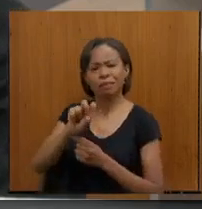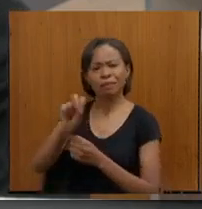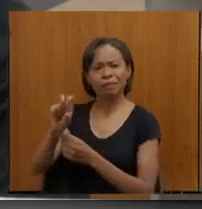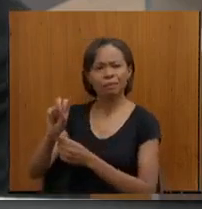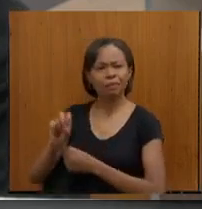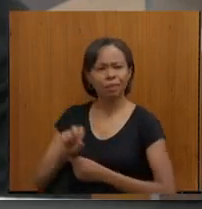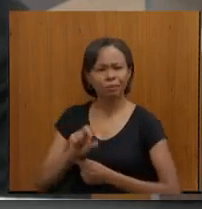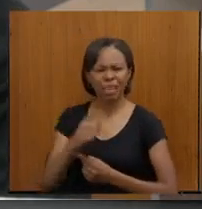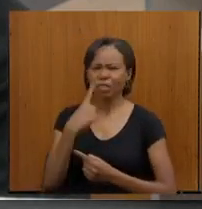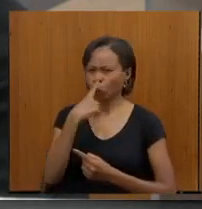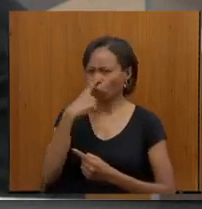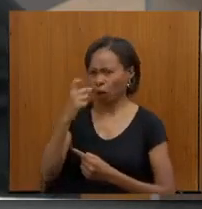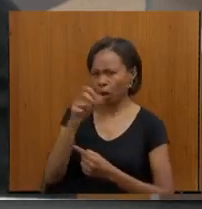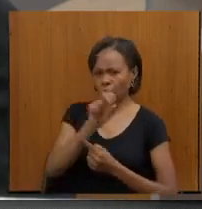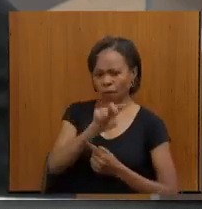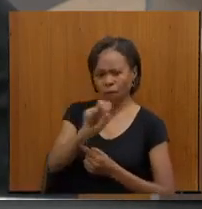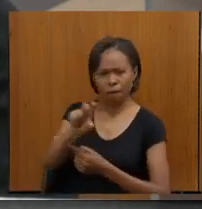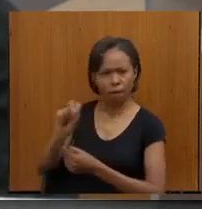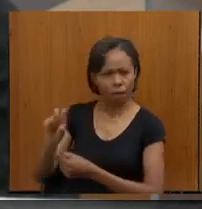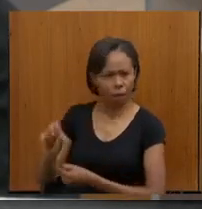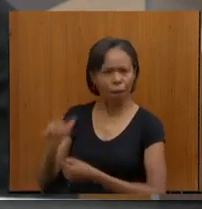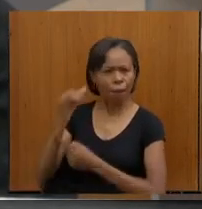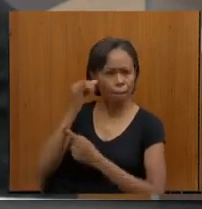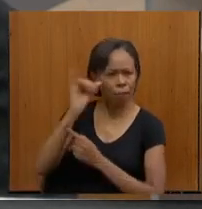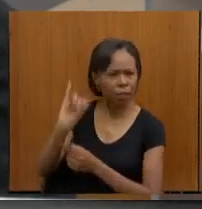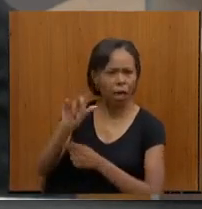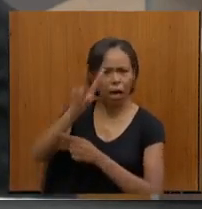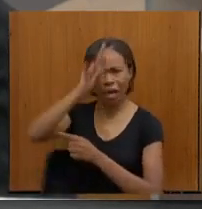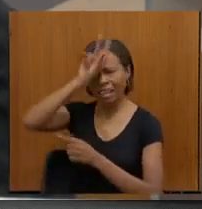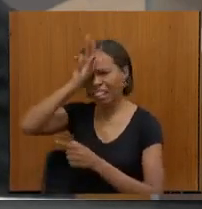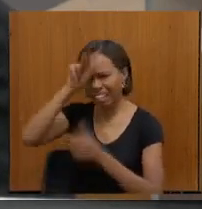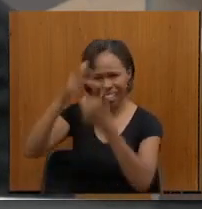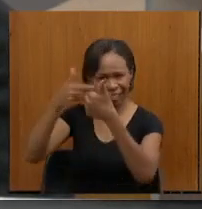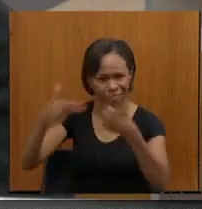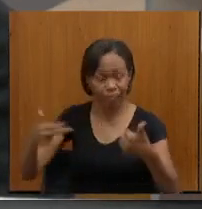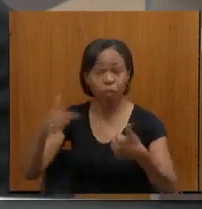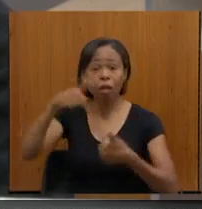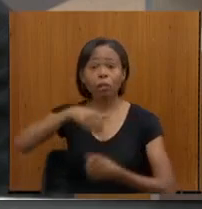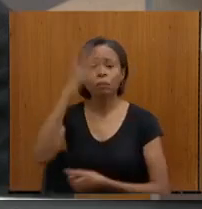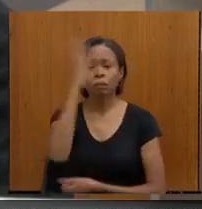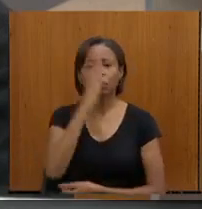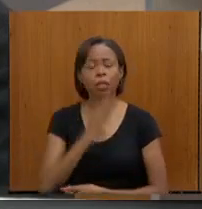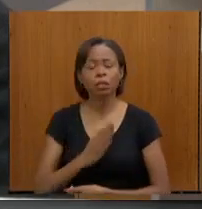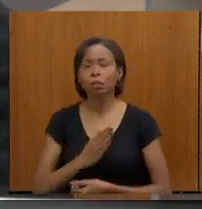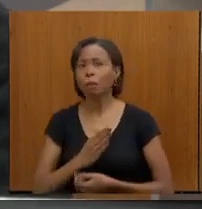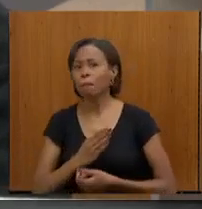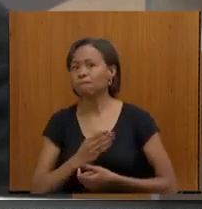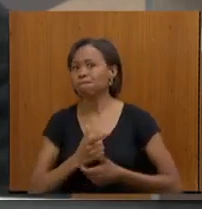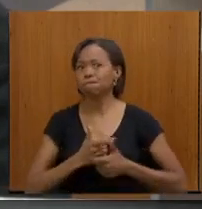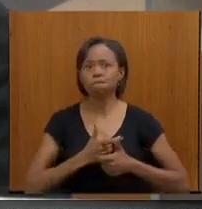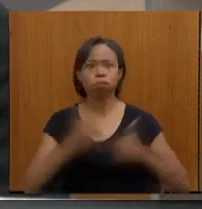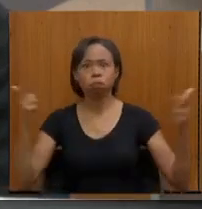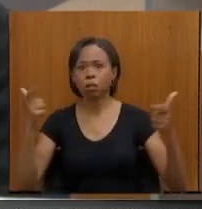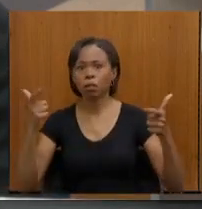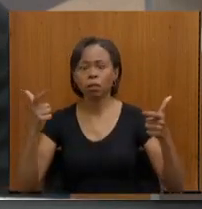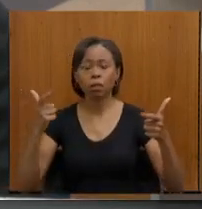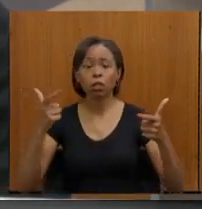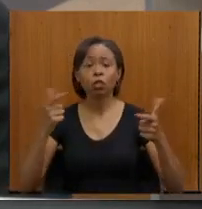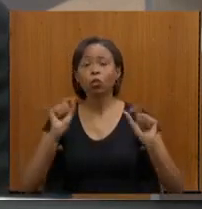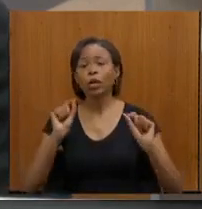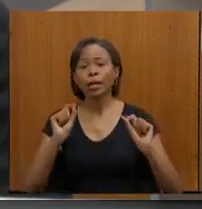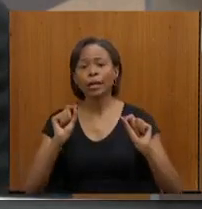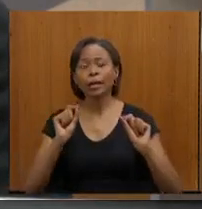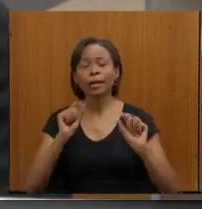é é uma potência a gente discutiu uma potência mundial no agronegócio mas ele importa